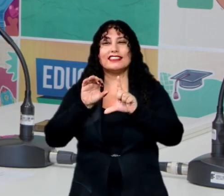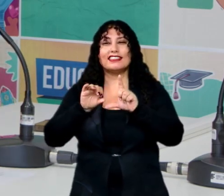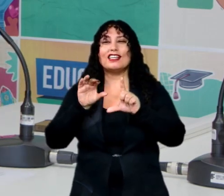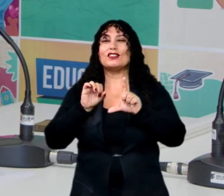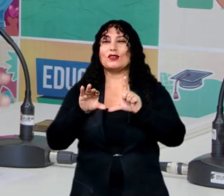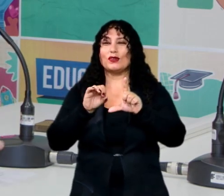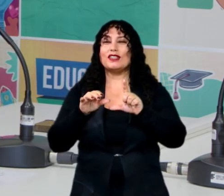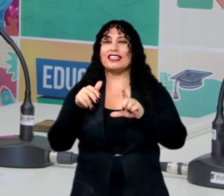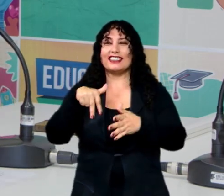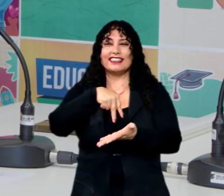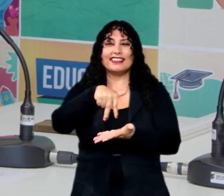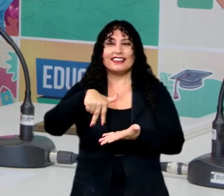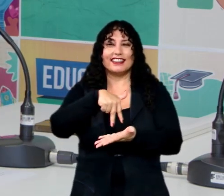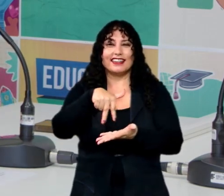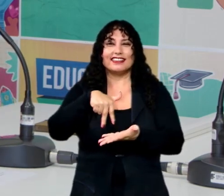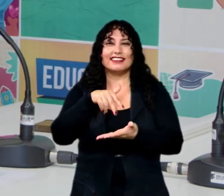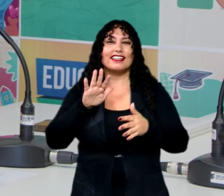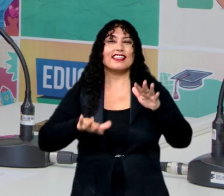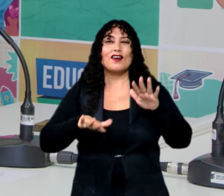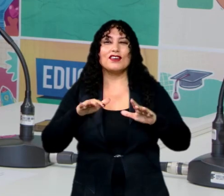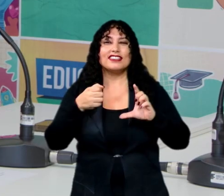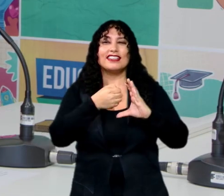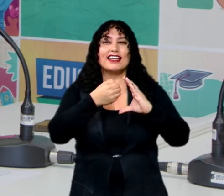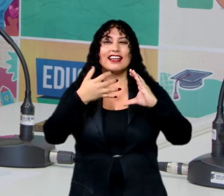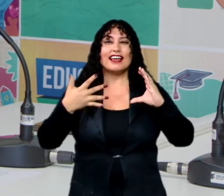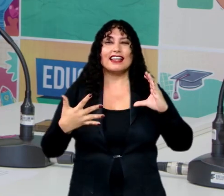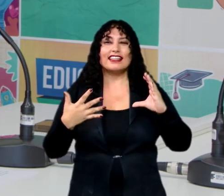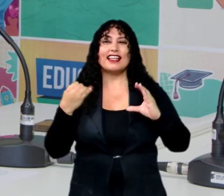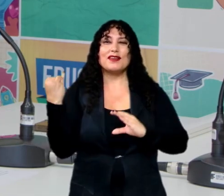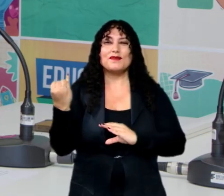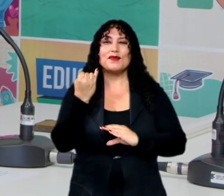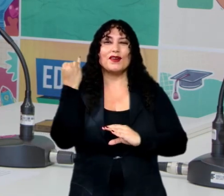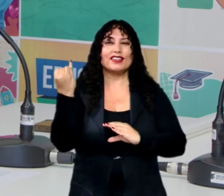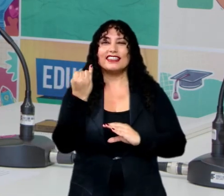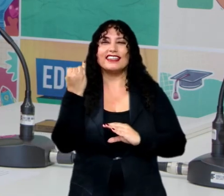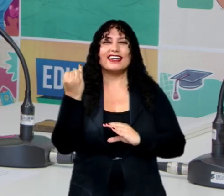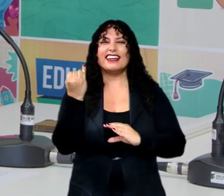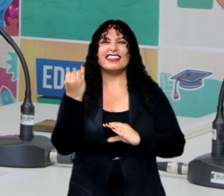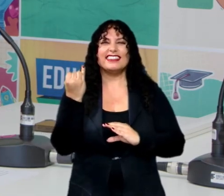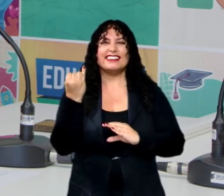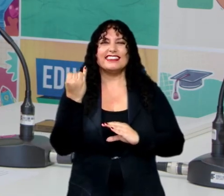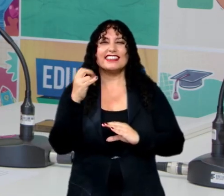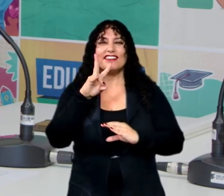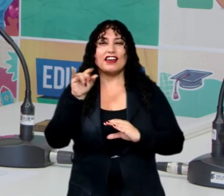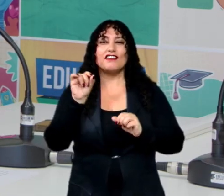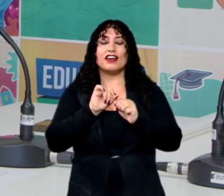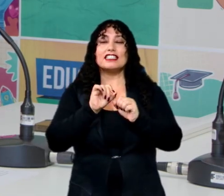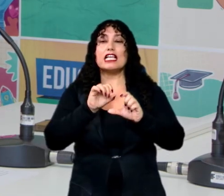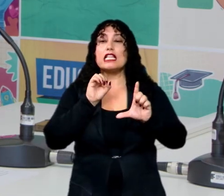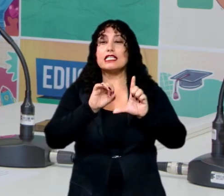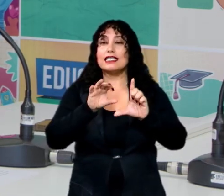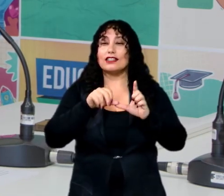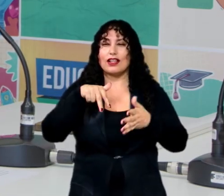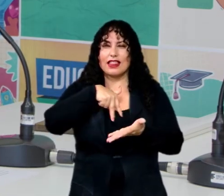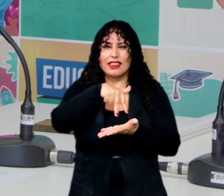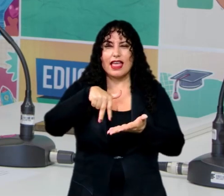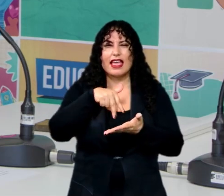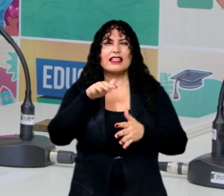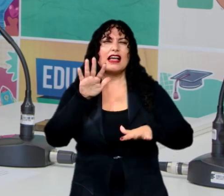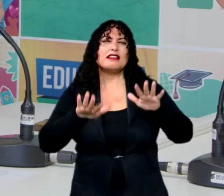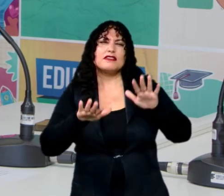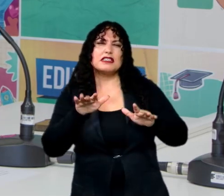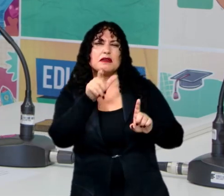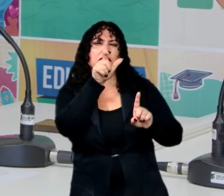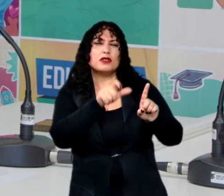que talvez essa característica é muito importante para quem vai fazer o curso de licenciatura em dança? Tem gente que às vezes